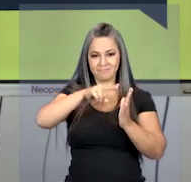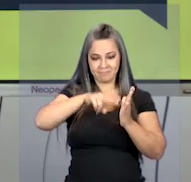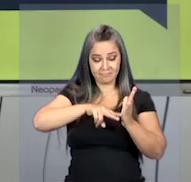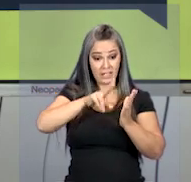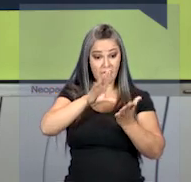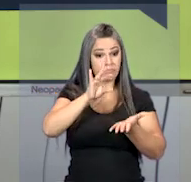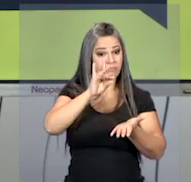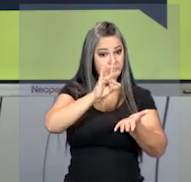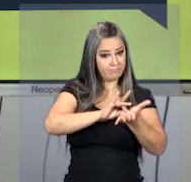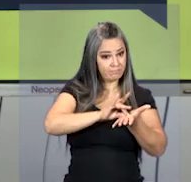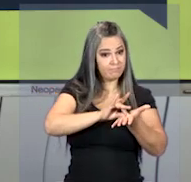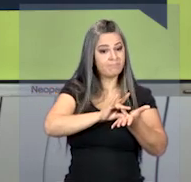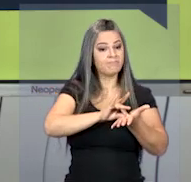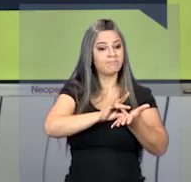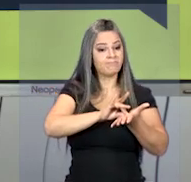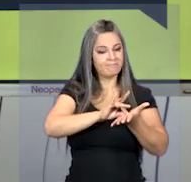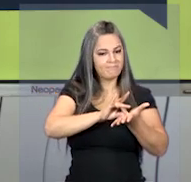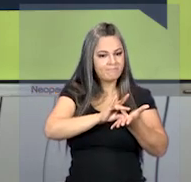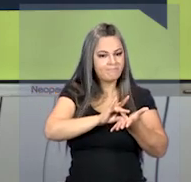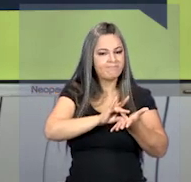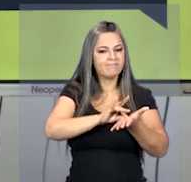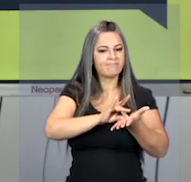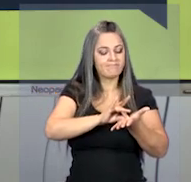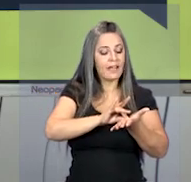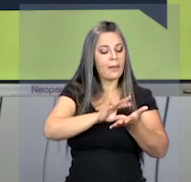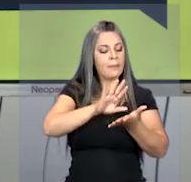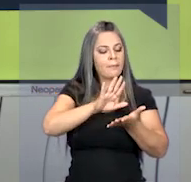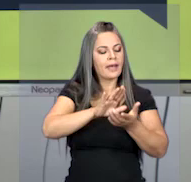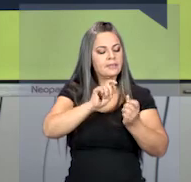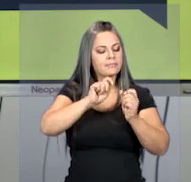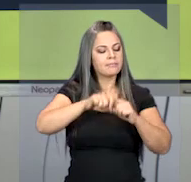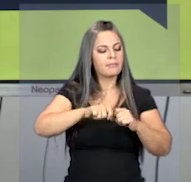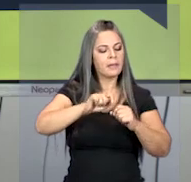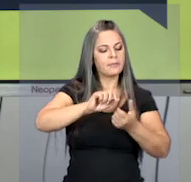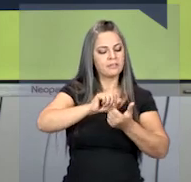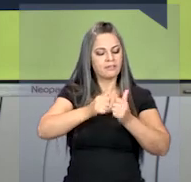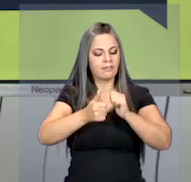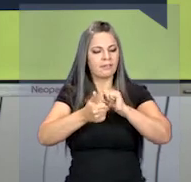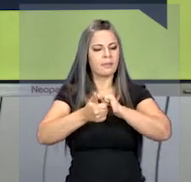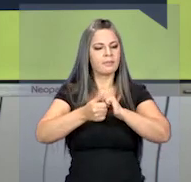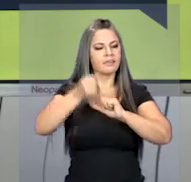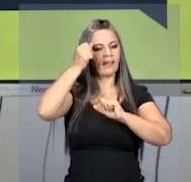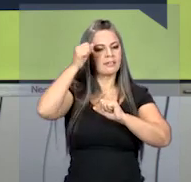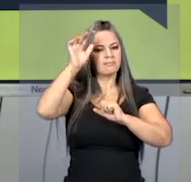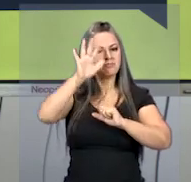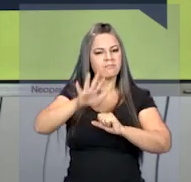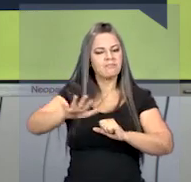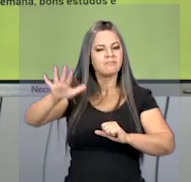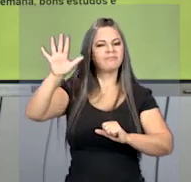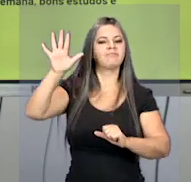realidade, pensando que ela pode ser transformada por meio do imaginário, e também por meio de ações reais também.